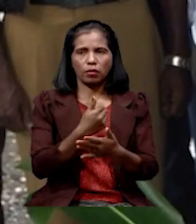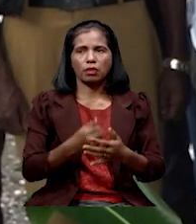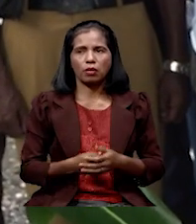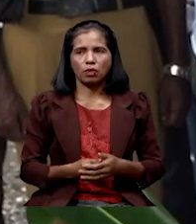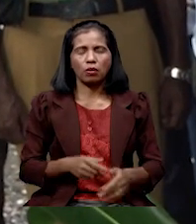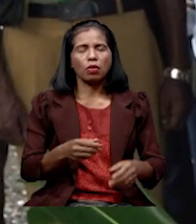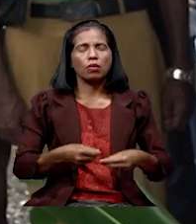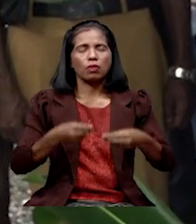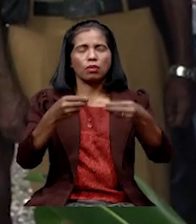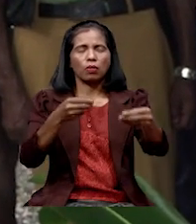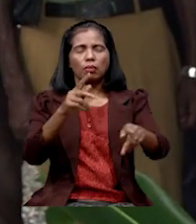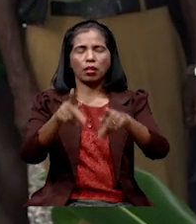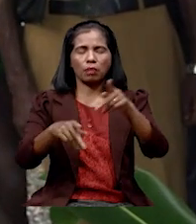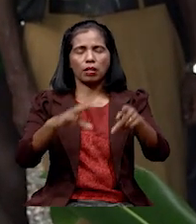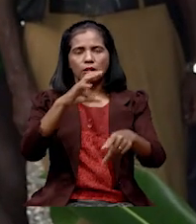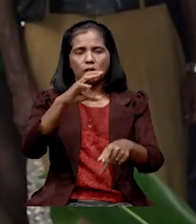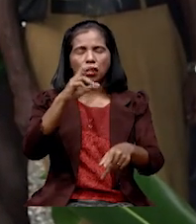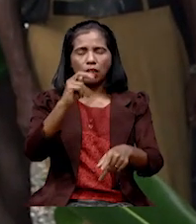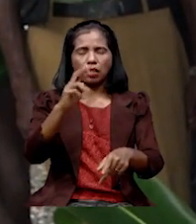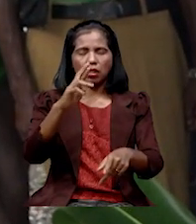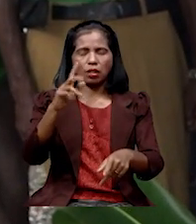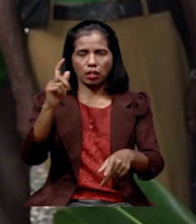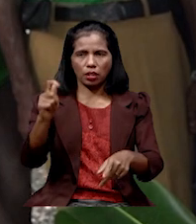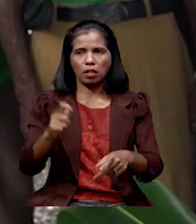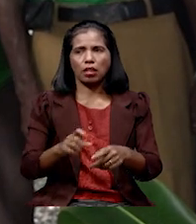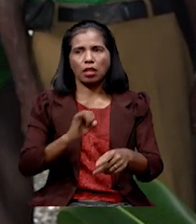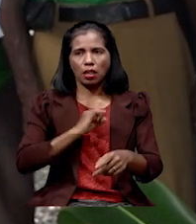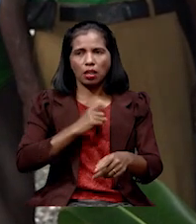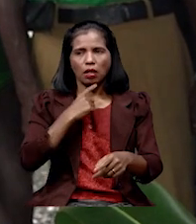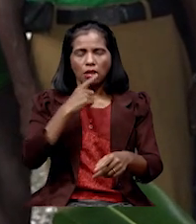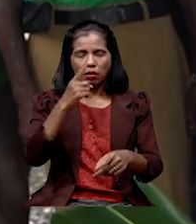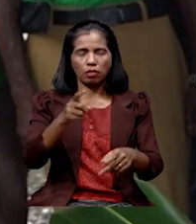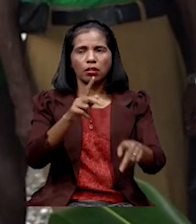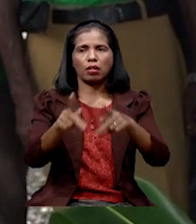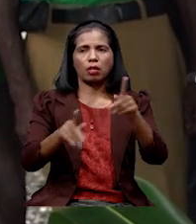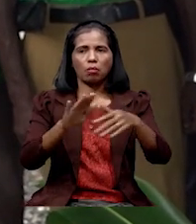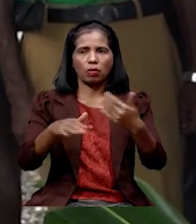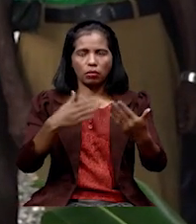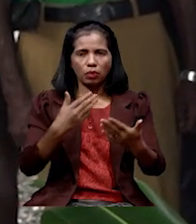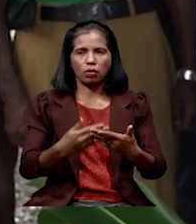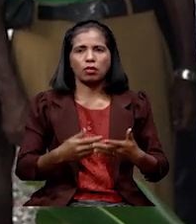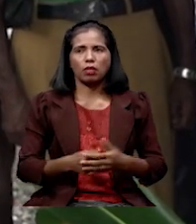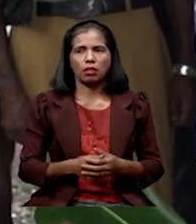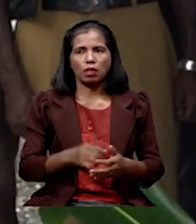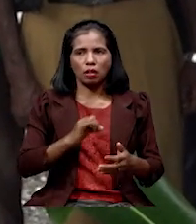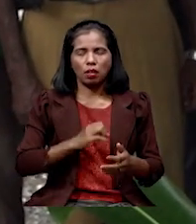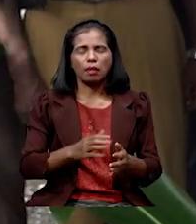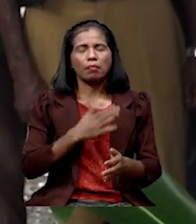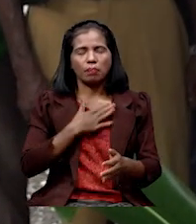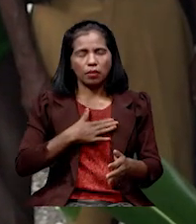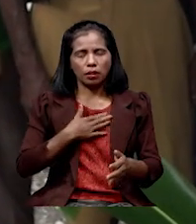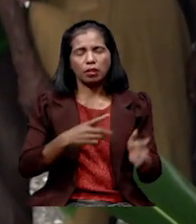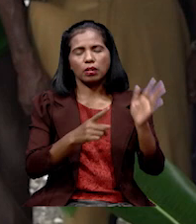elemento rume sender tenha la au atente ba elemento sender tenha lu hukira au te favor e até pra